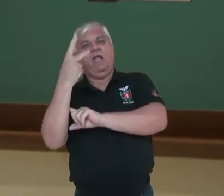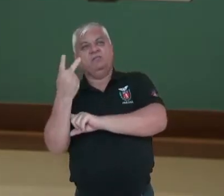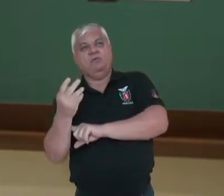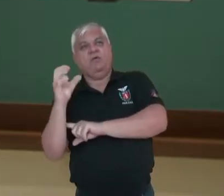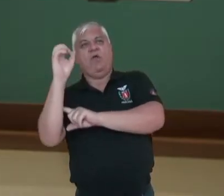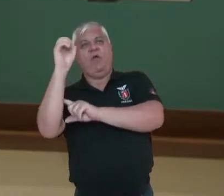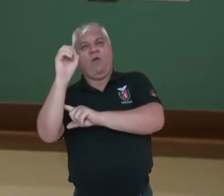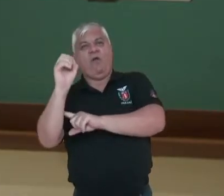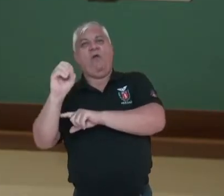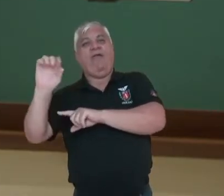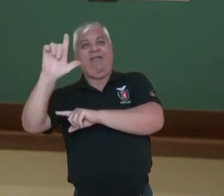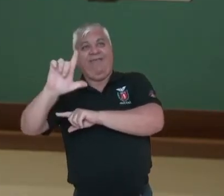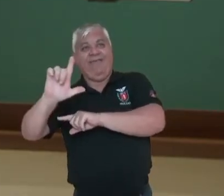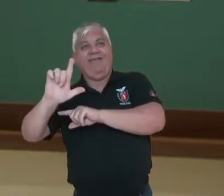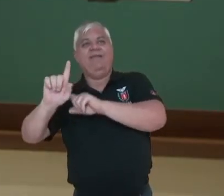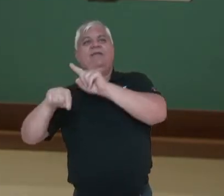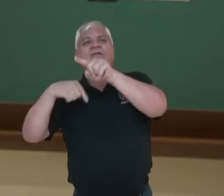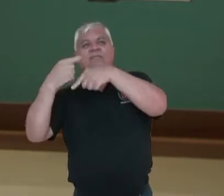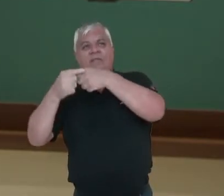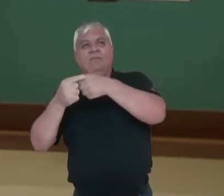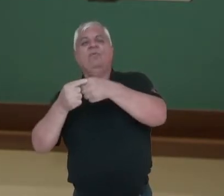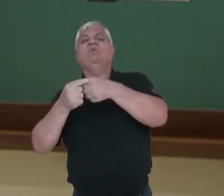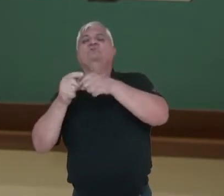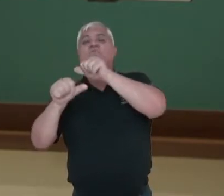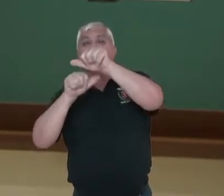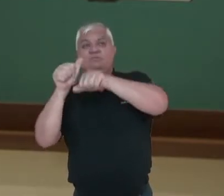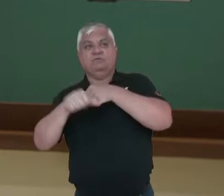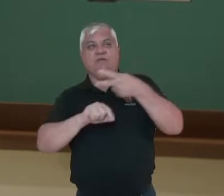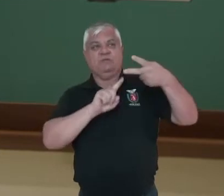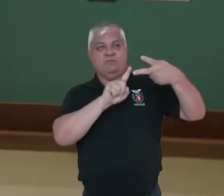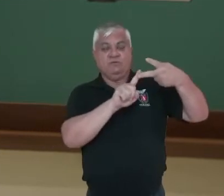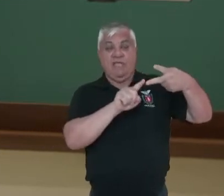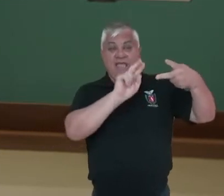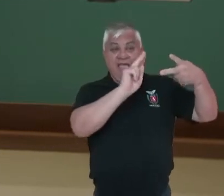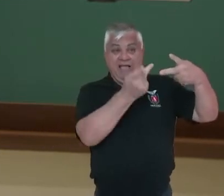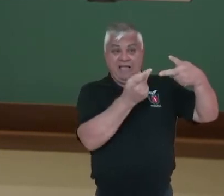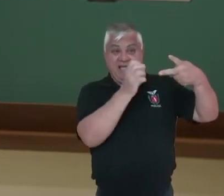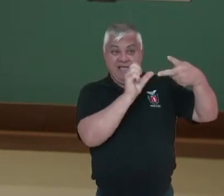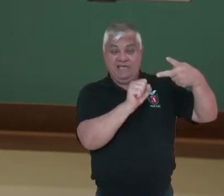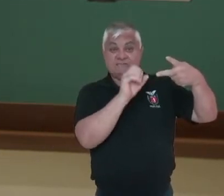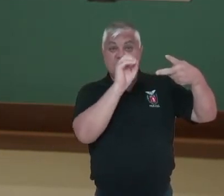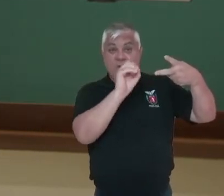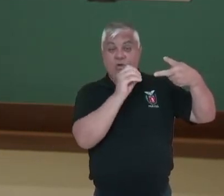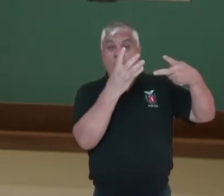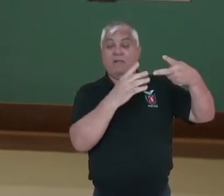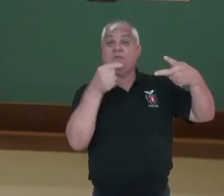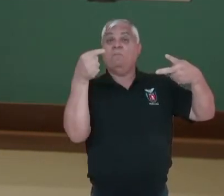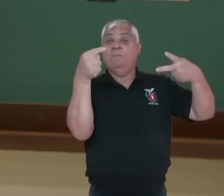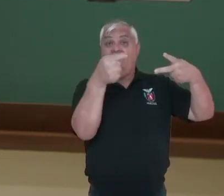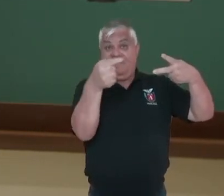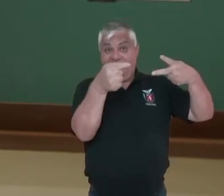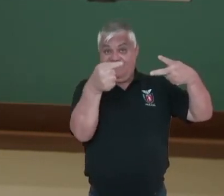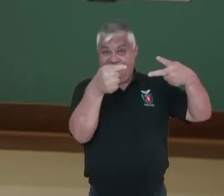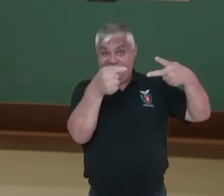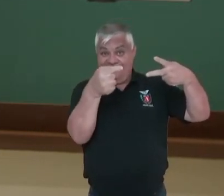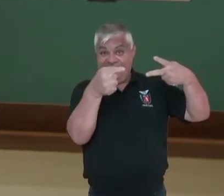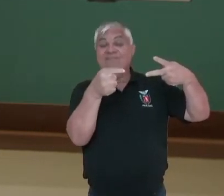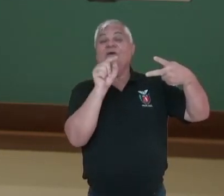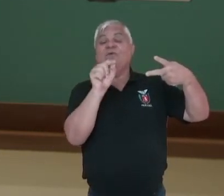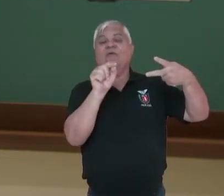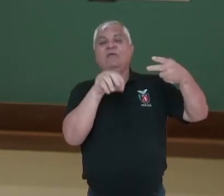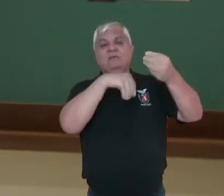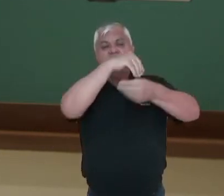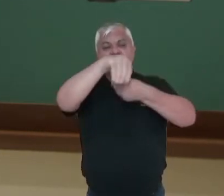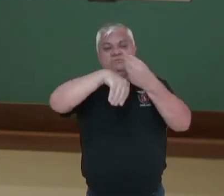HSO4-, como a parte negativa. Depois, esse HSO4-, esse íon negativo, junto com a água,